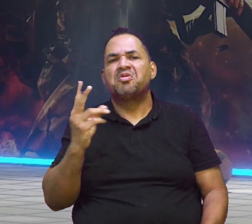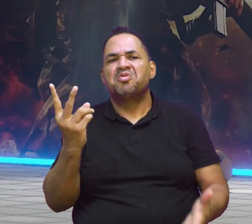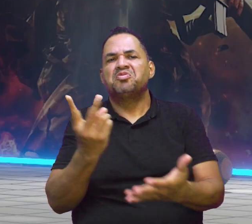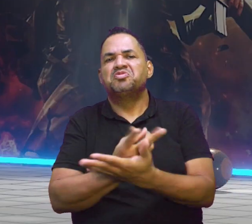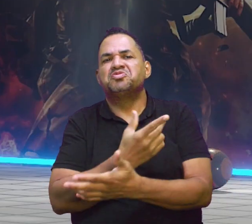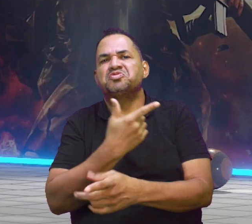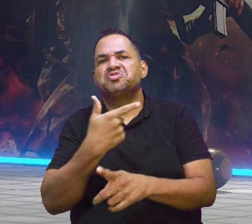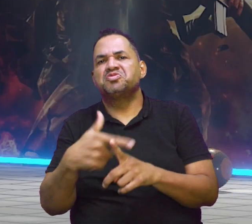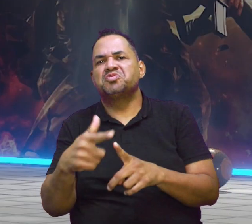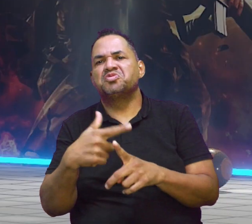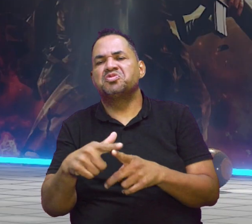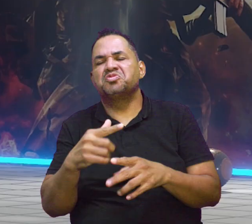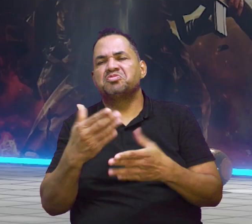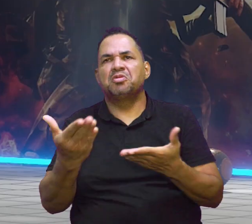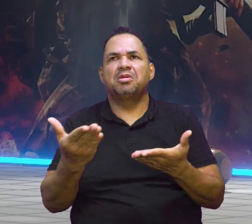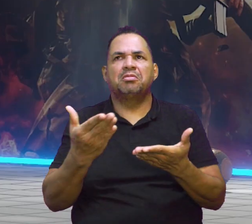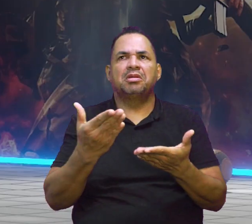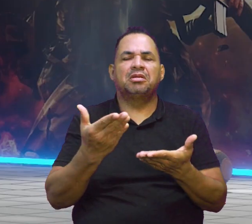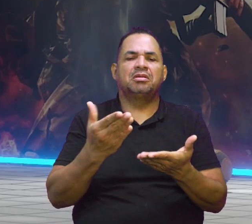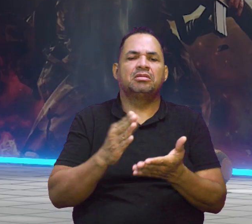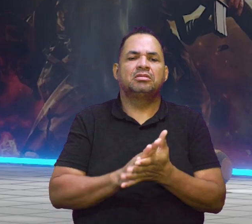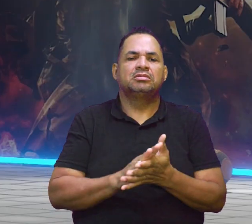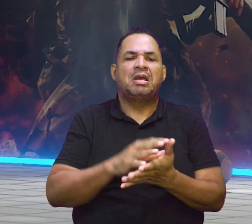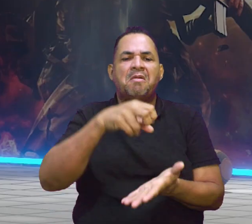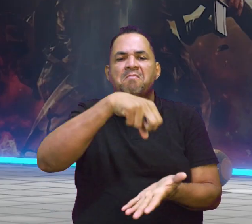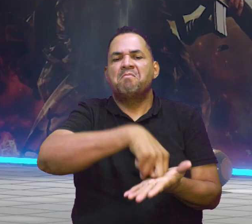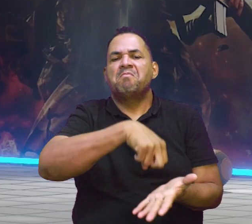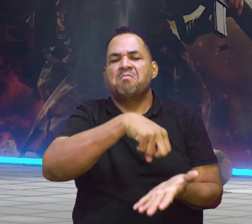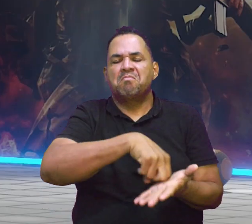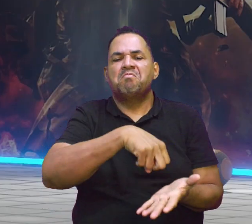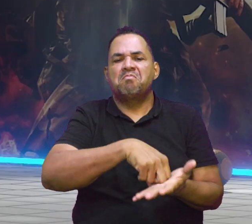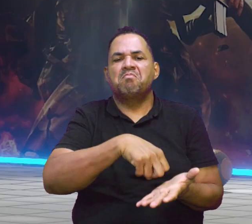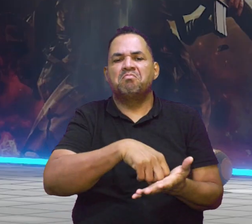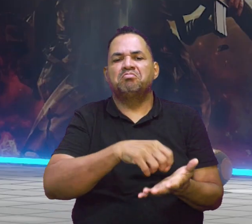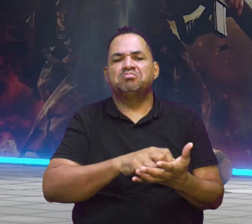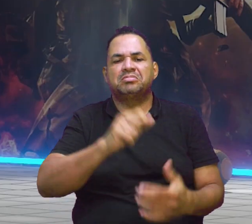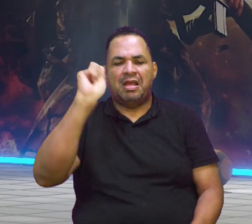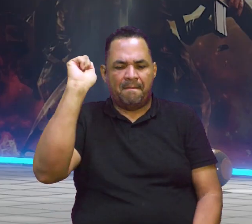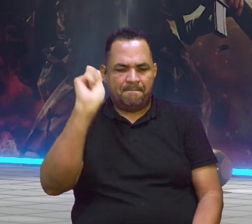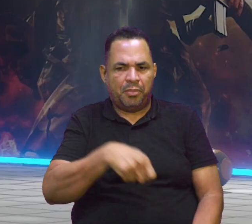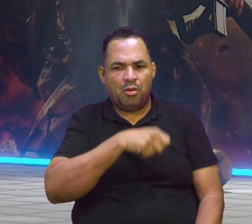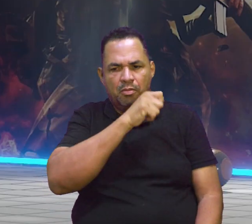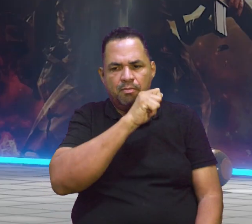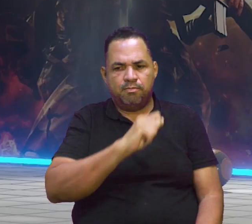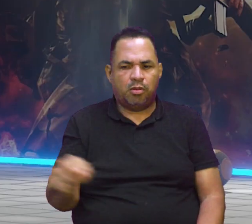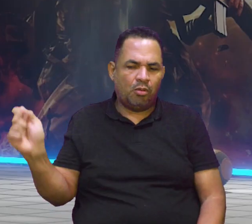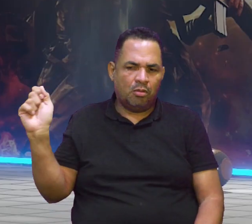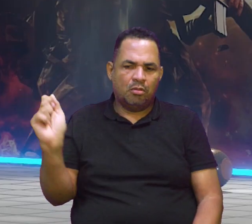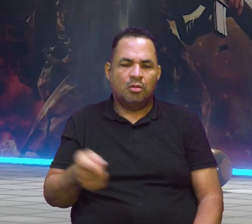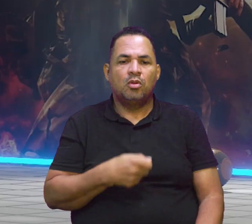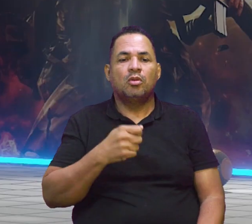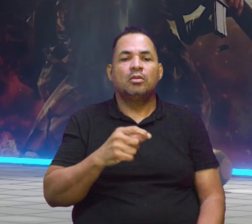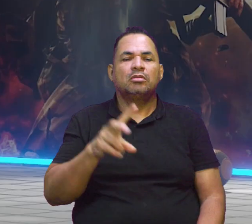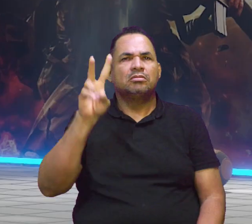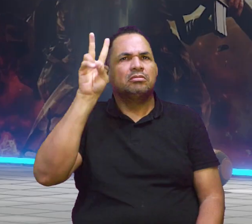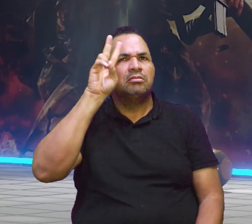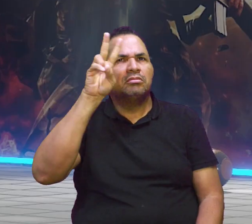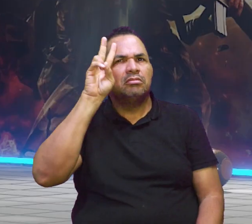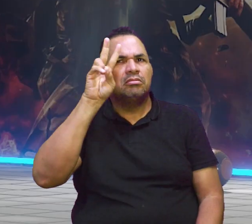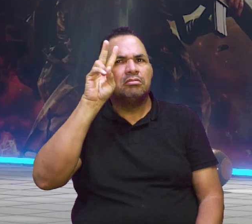muito grave, a punição era com chibatas. Então, o que isso está te lembrando aí?